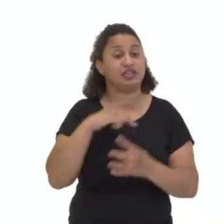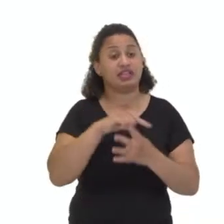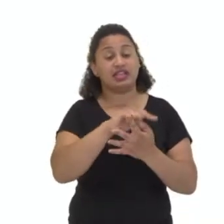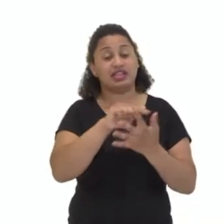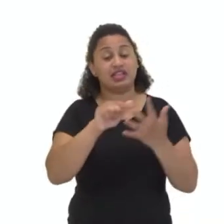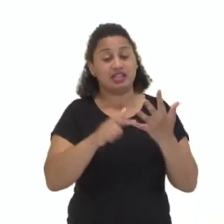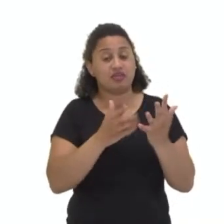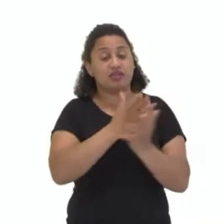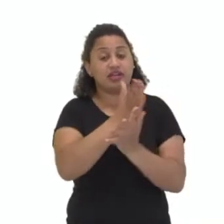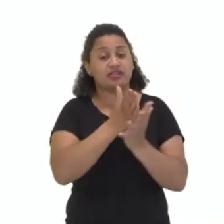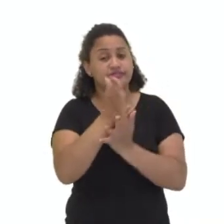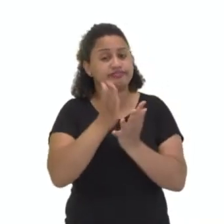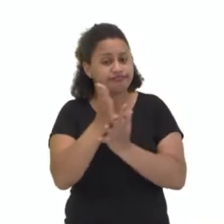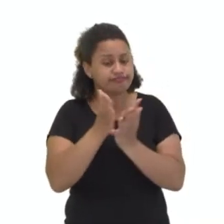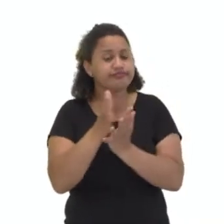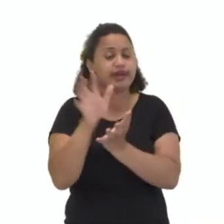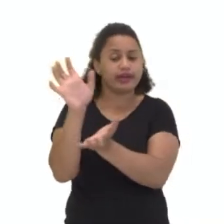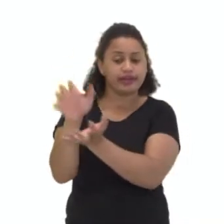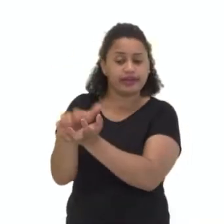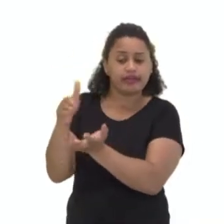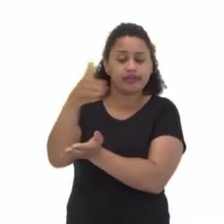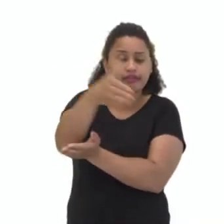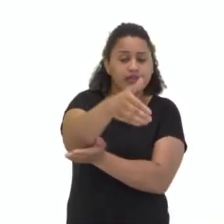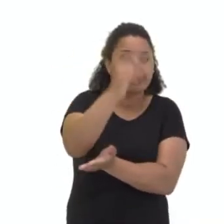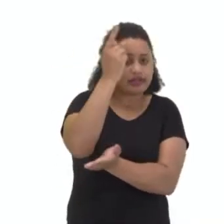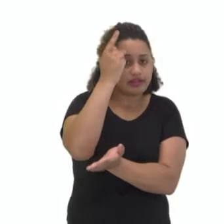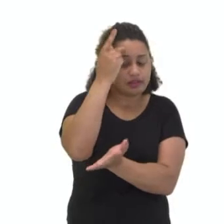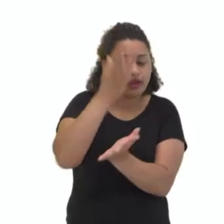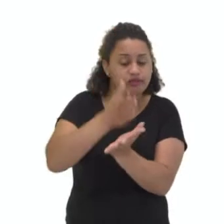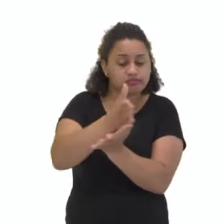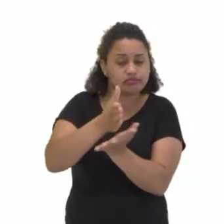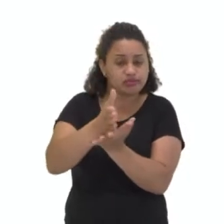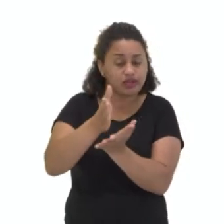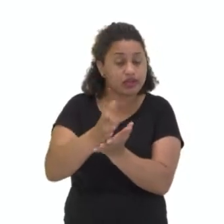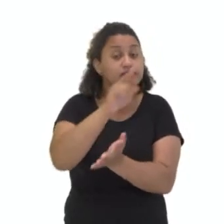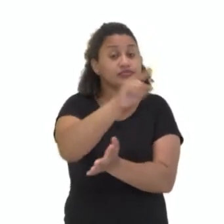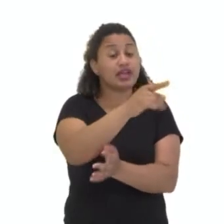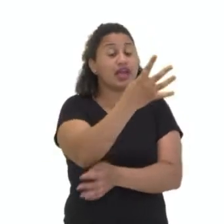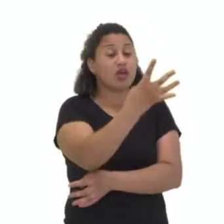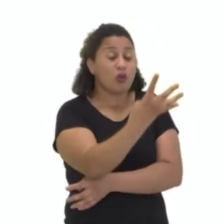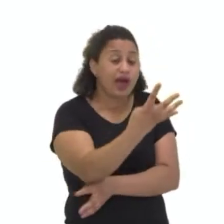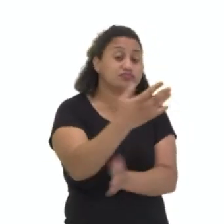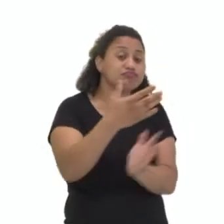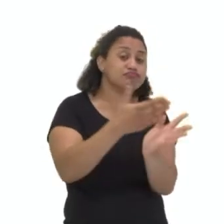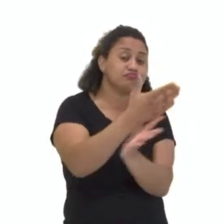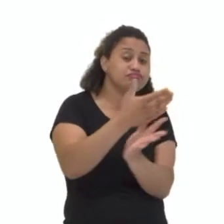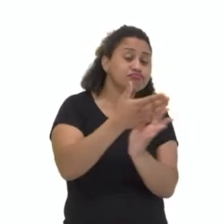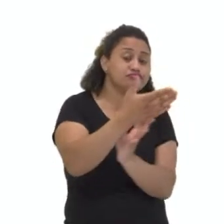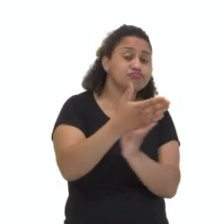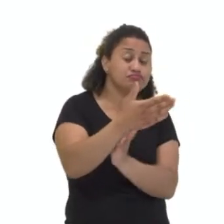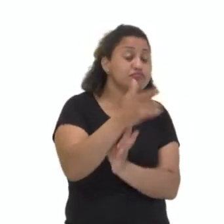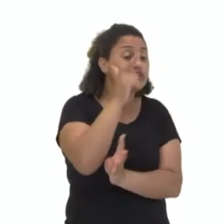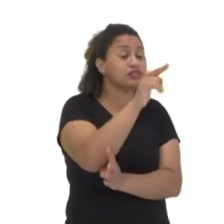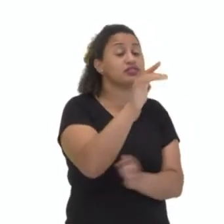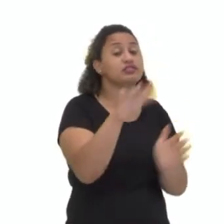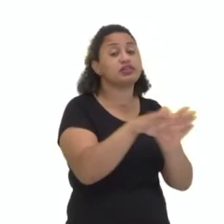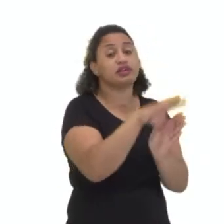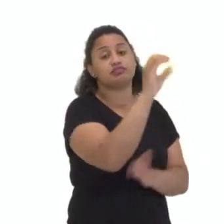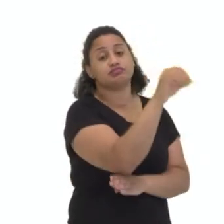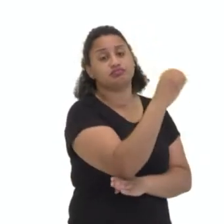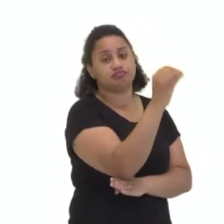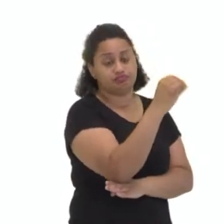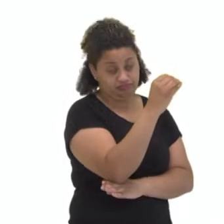Paulo, partindo de Recife, e 4 roteiros diferentes para chegar a Porto Alegre, partindo